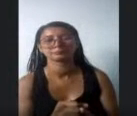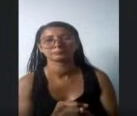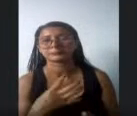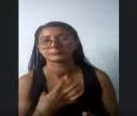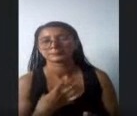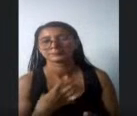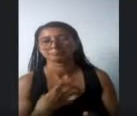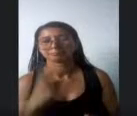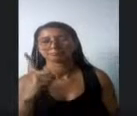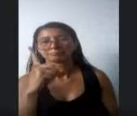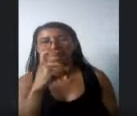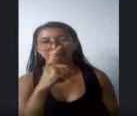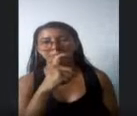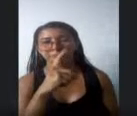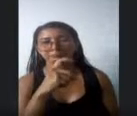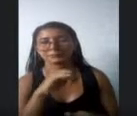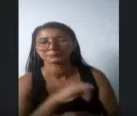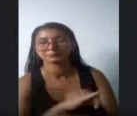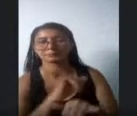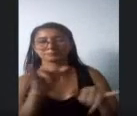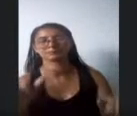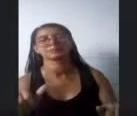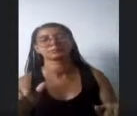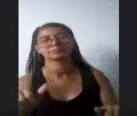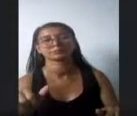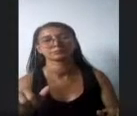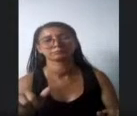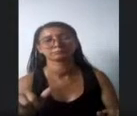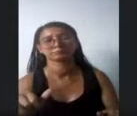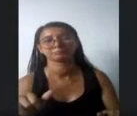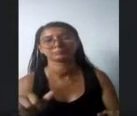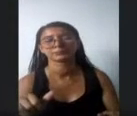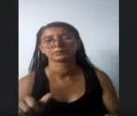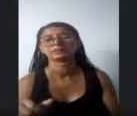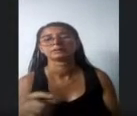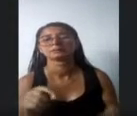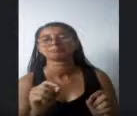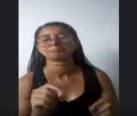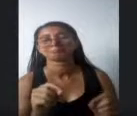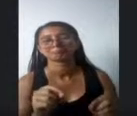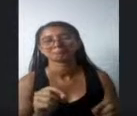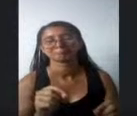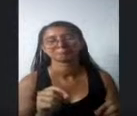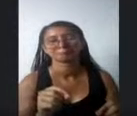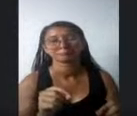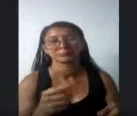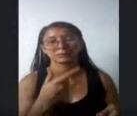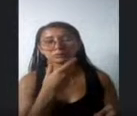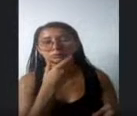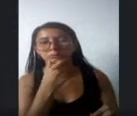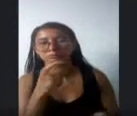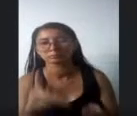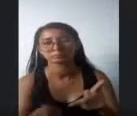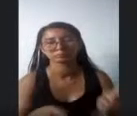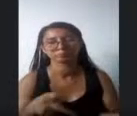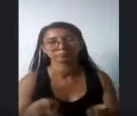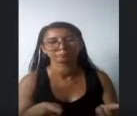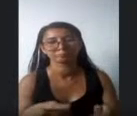de promover adesão e acolhimento, sobretudo dos homens, naquilo que é tocante à sífilis adquirida, né? Então, acho